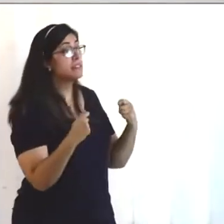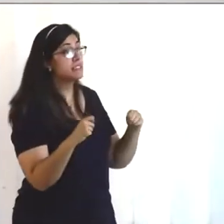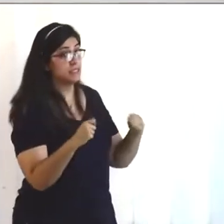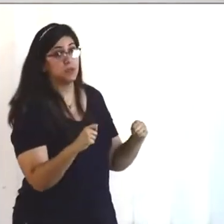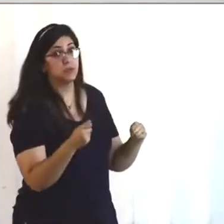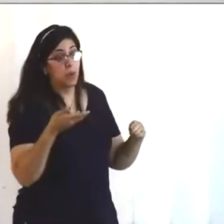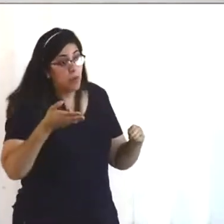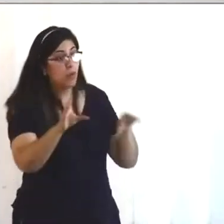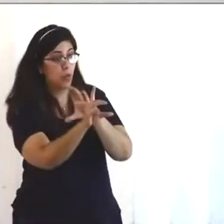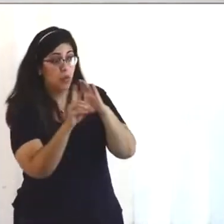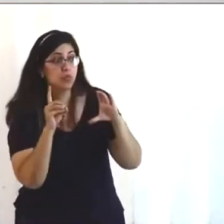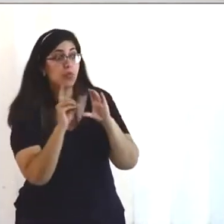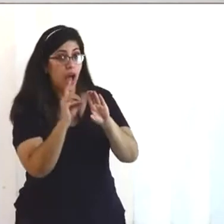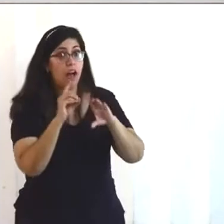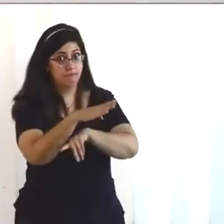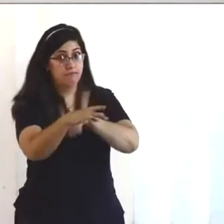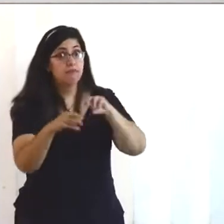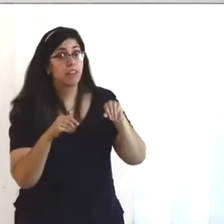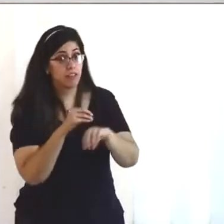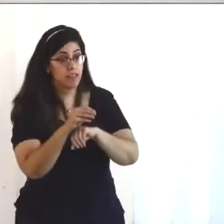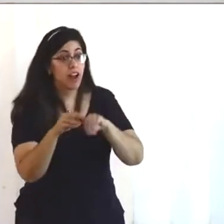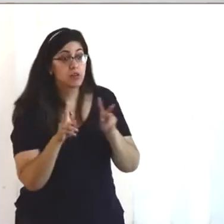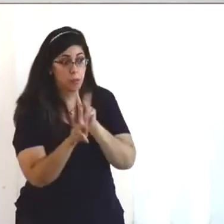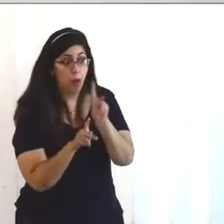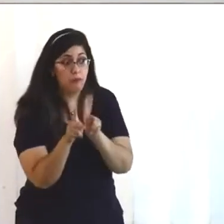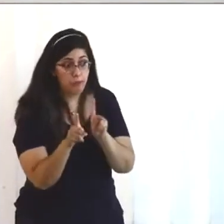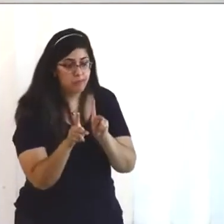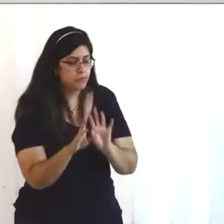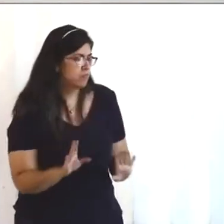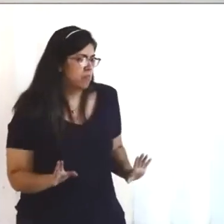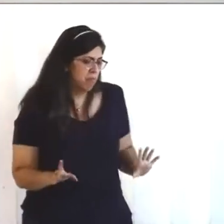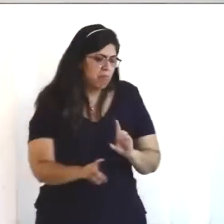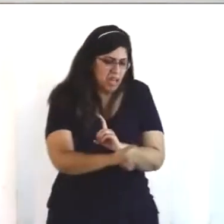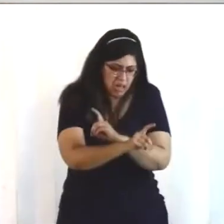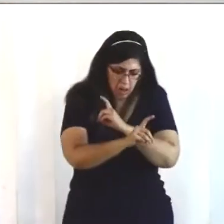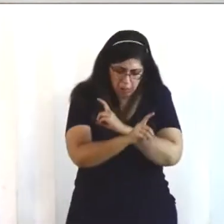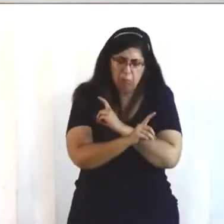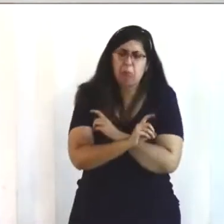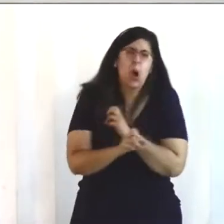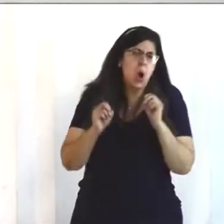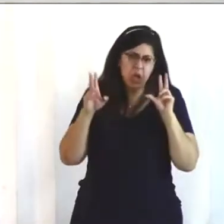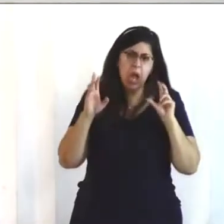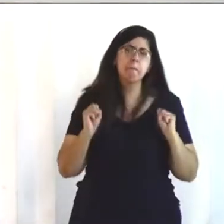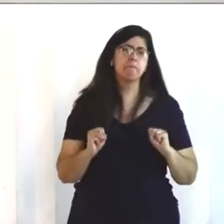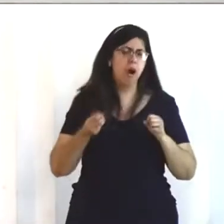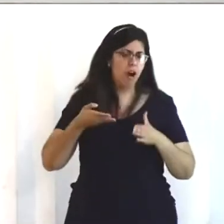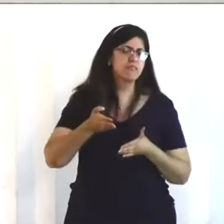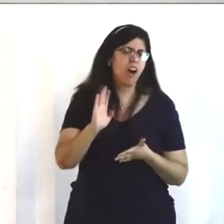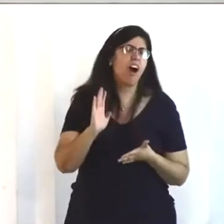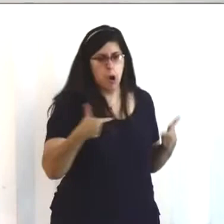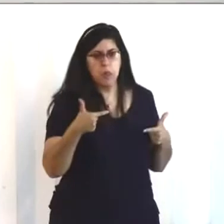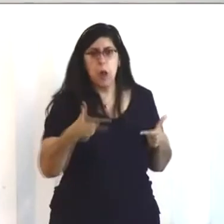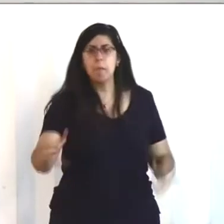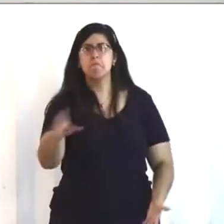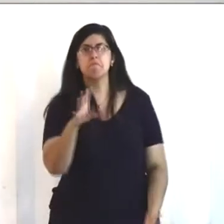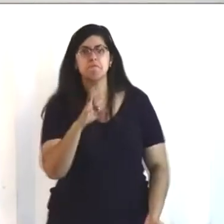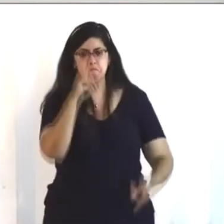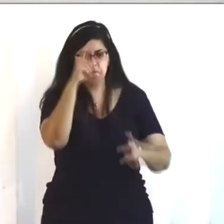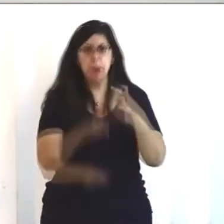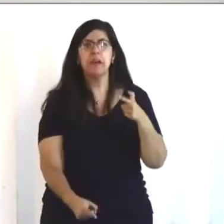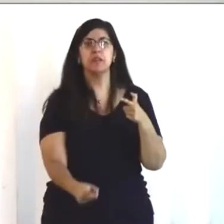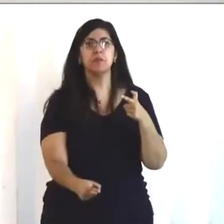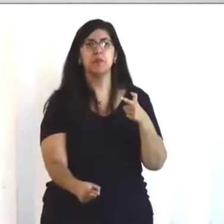Santo, dentro do contexto aqui da passagem, é o pecado de conhecer a Jesus, saber